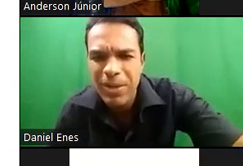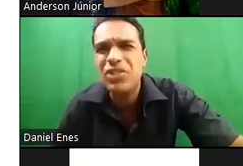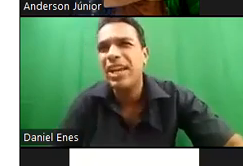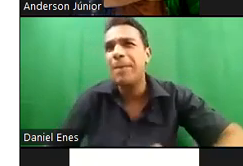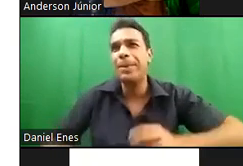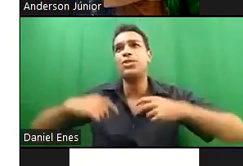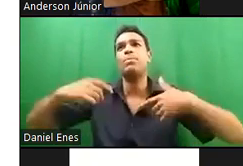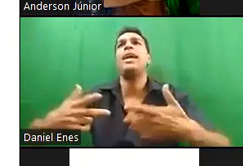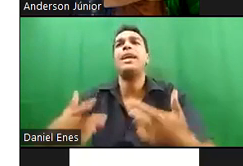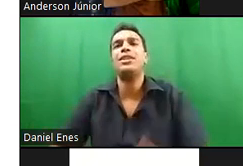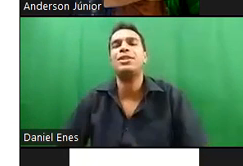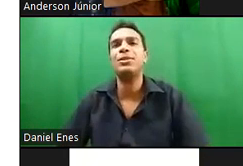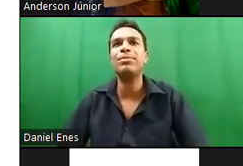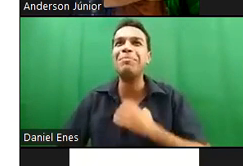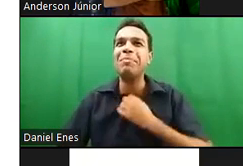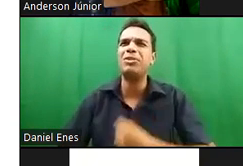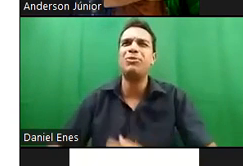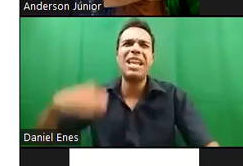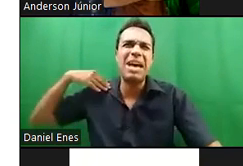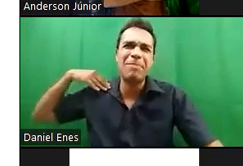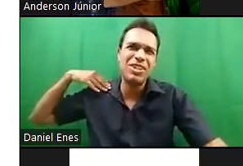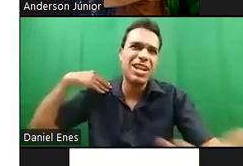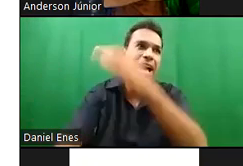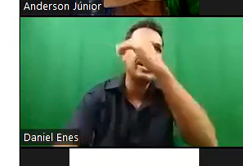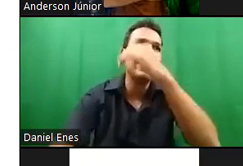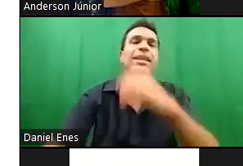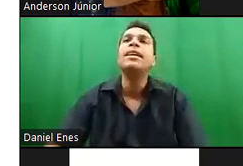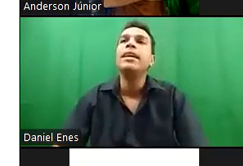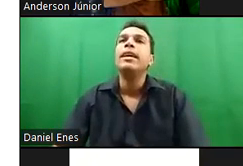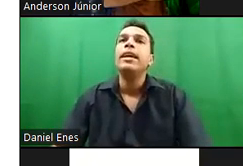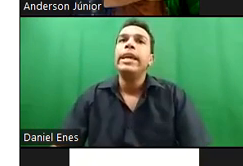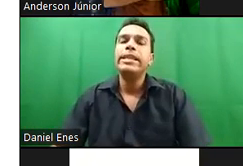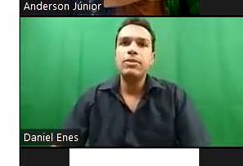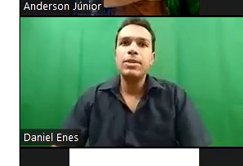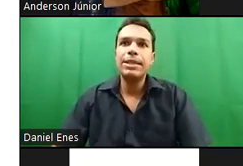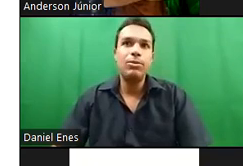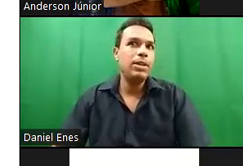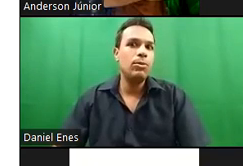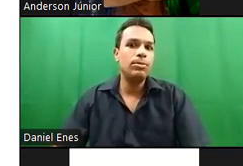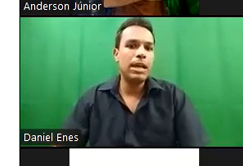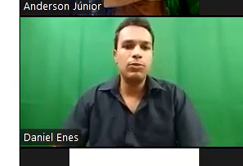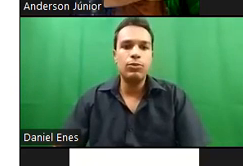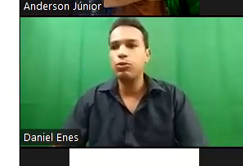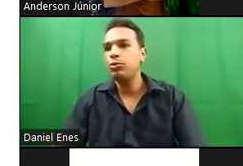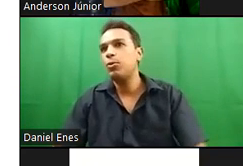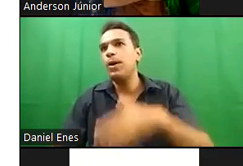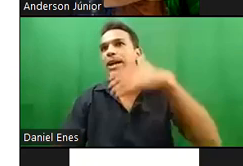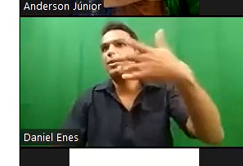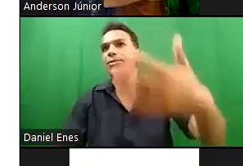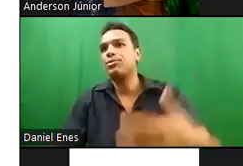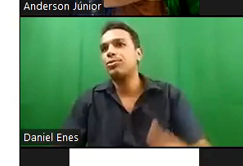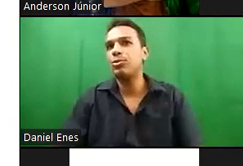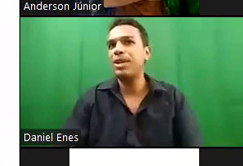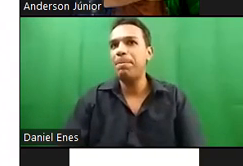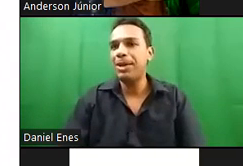geralmente quem aprende bem é gente que não tem medo. Vai lá, mete a cara. E se você não tem contato com o surdo, não